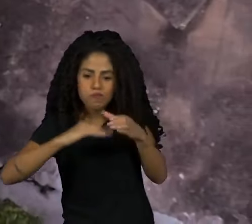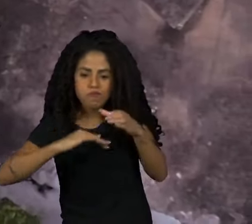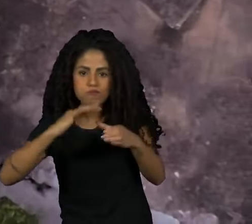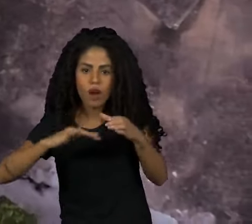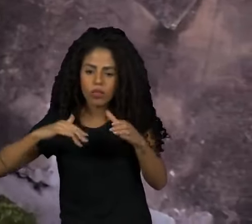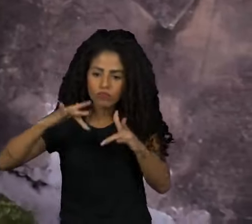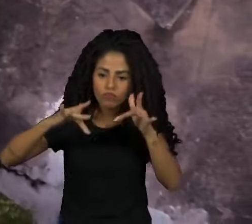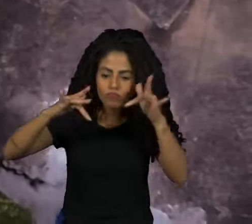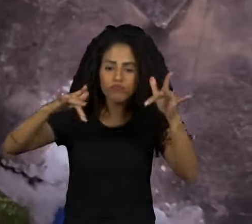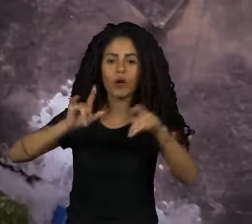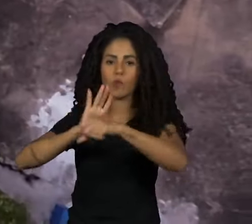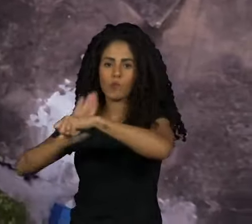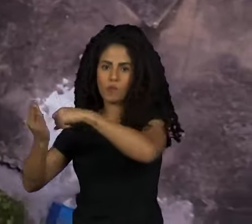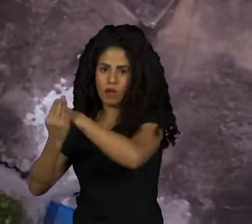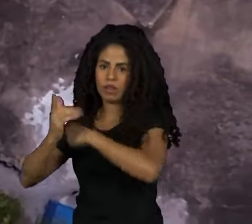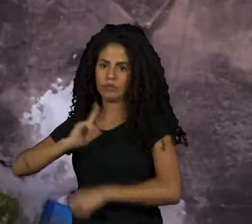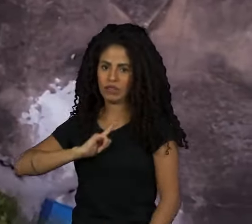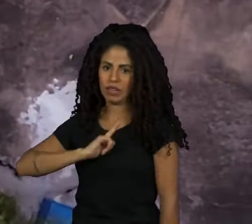bairro.